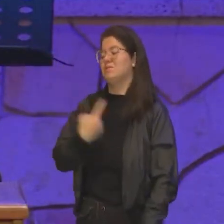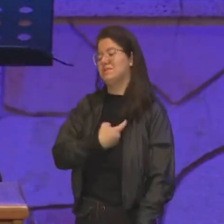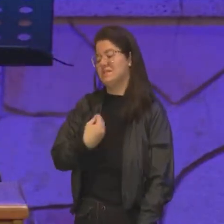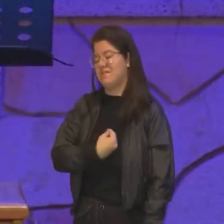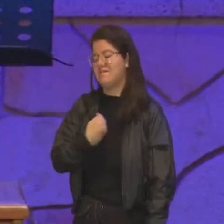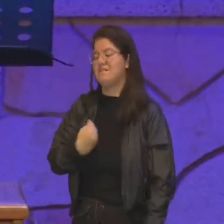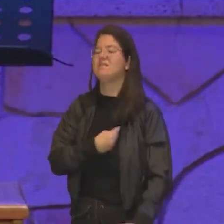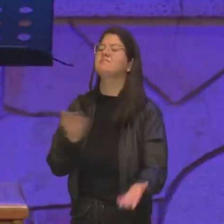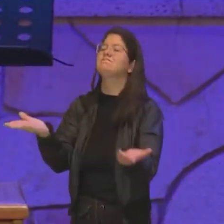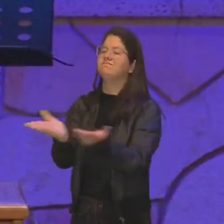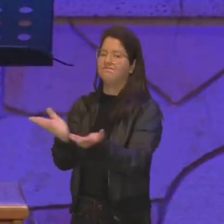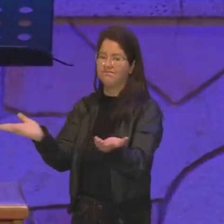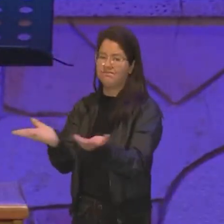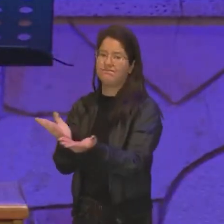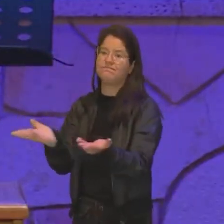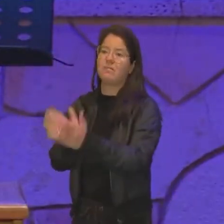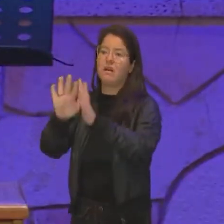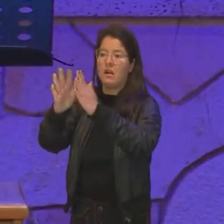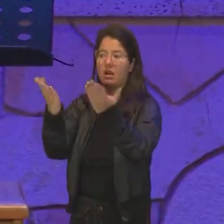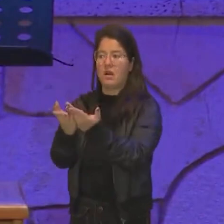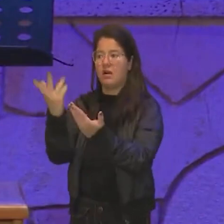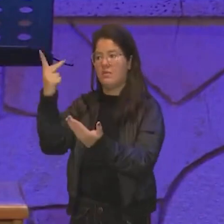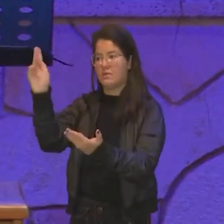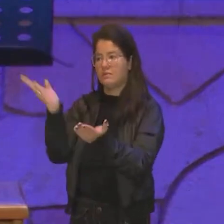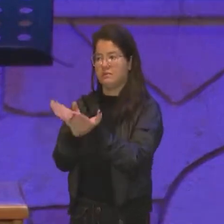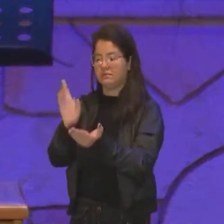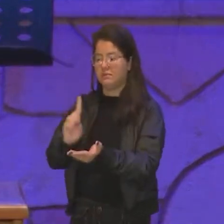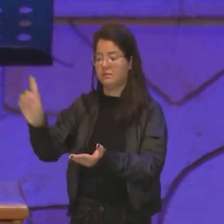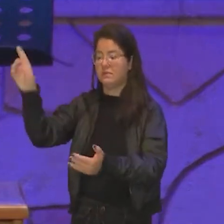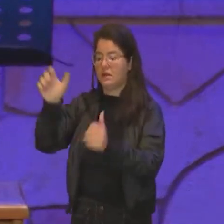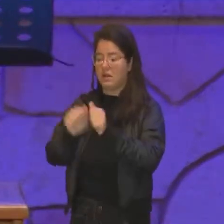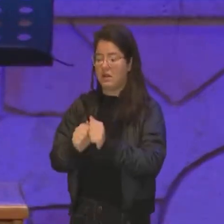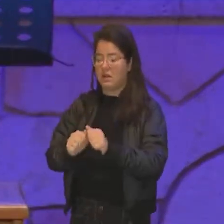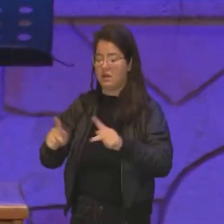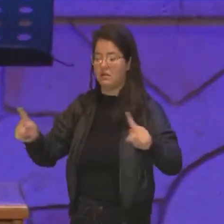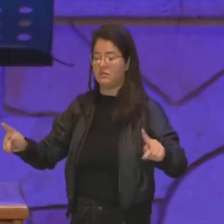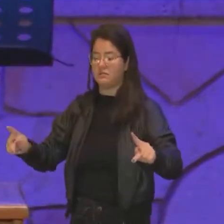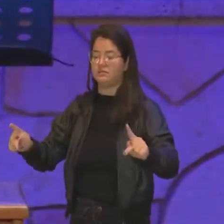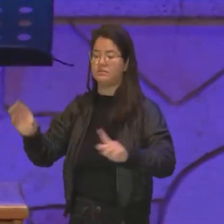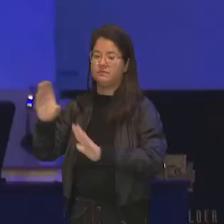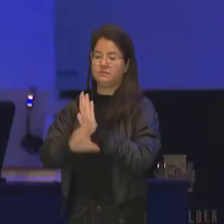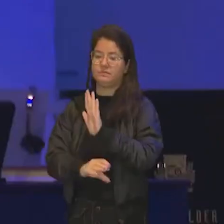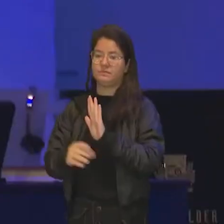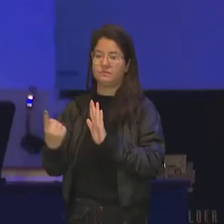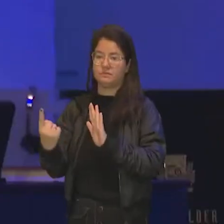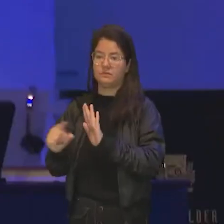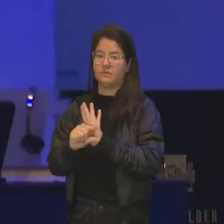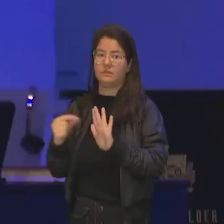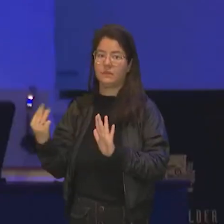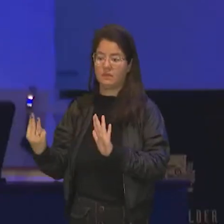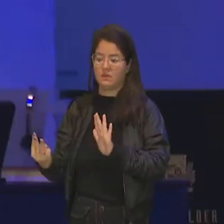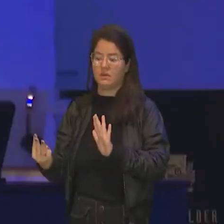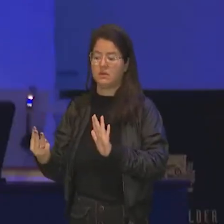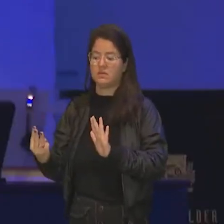cristã. Abra a sua Bíblia, Apocalipse capítulo de número 1, verso de número 3.